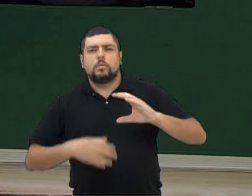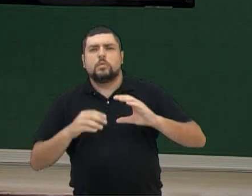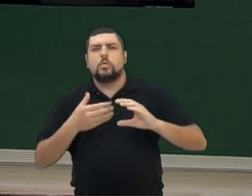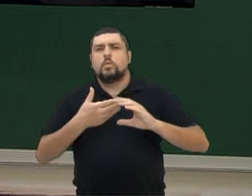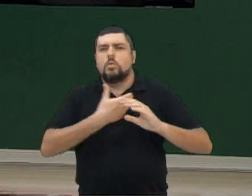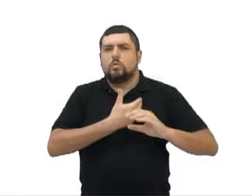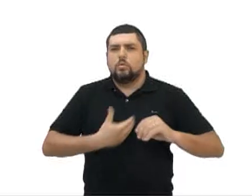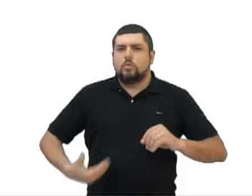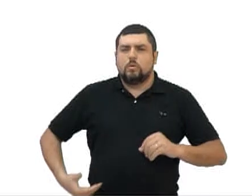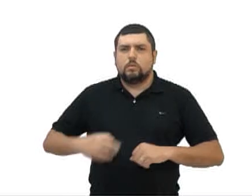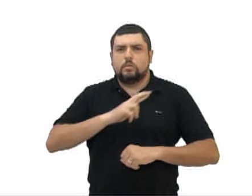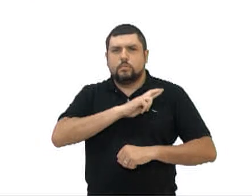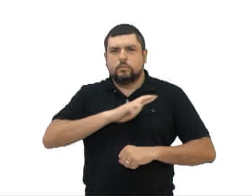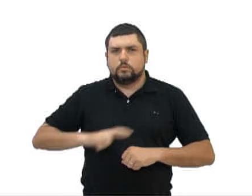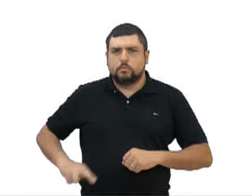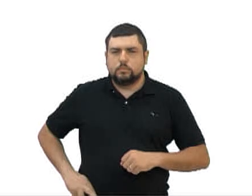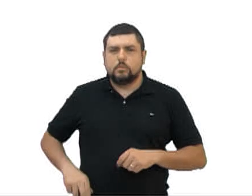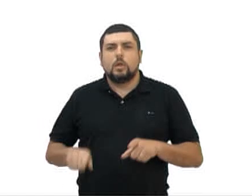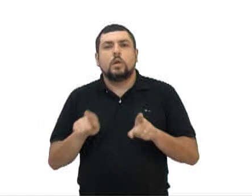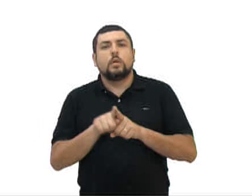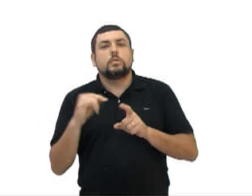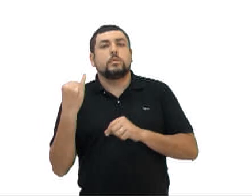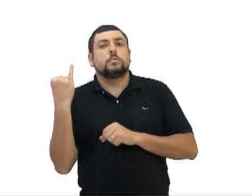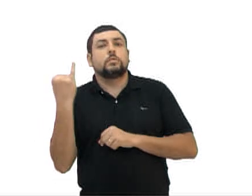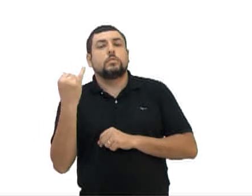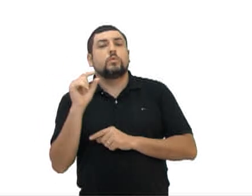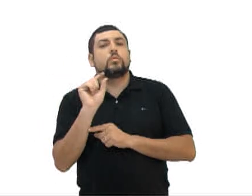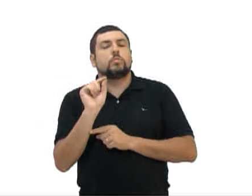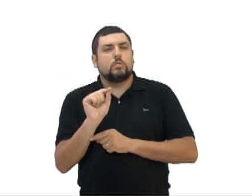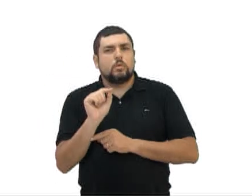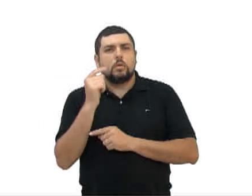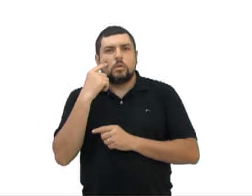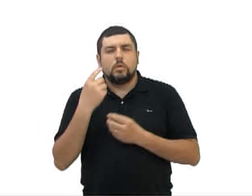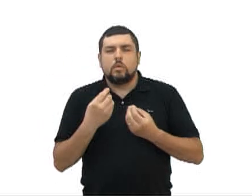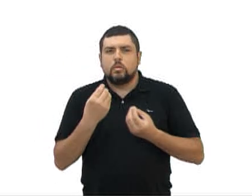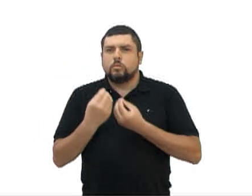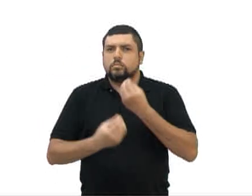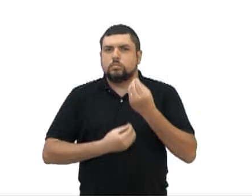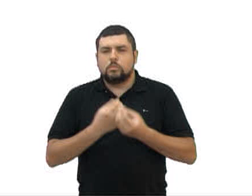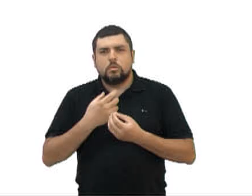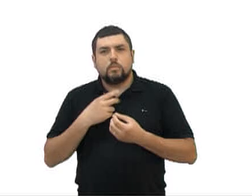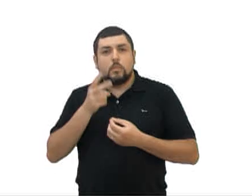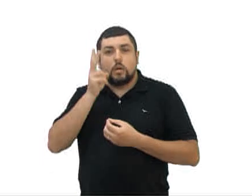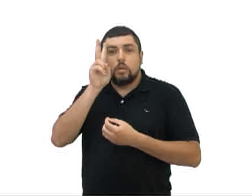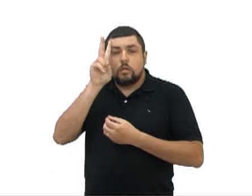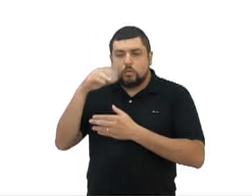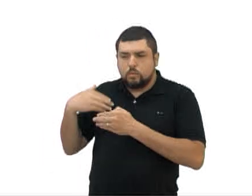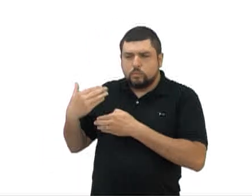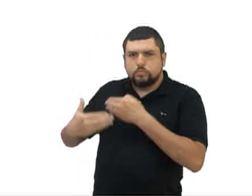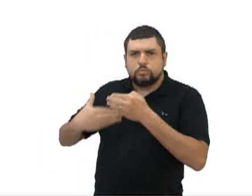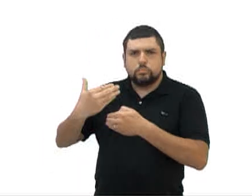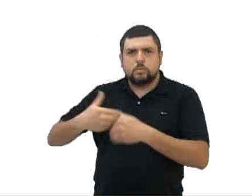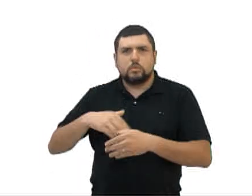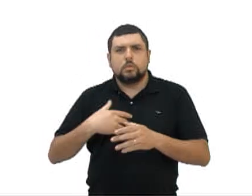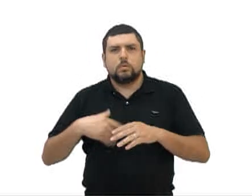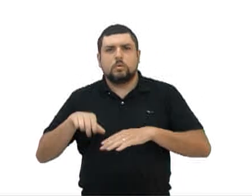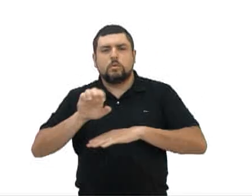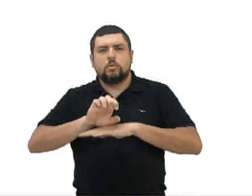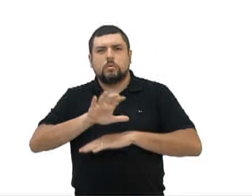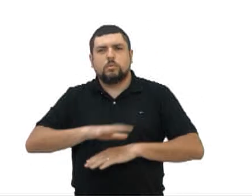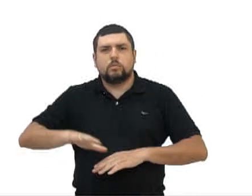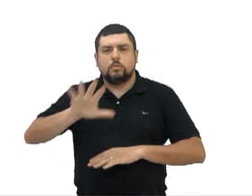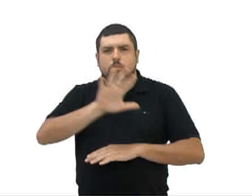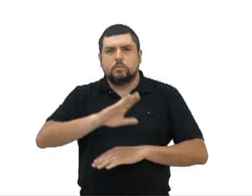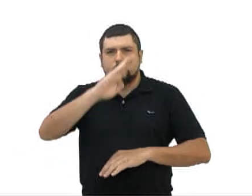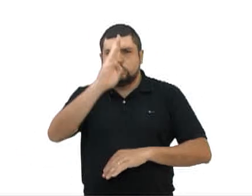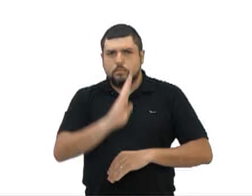republicanos. E outro ponto importante se refere à relação com as formas históricas do Estado, nosso conteúdo interior. Se